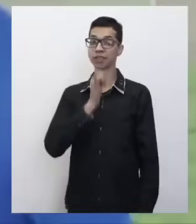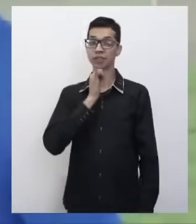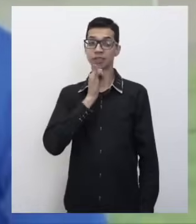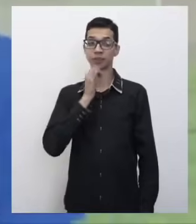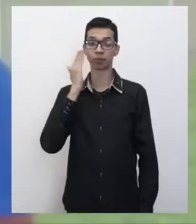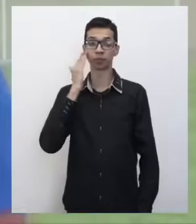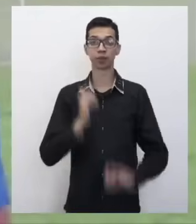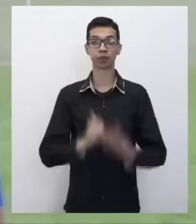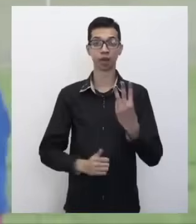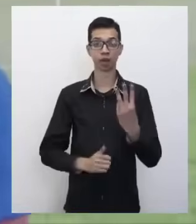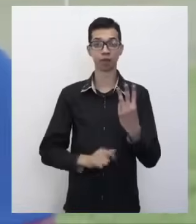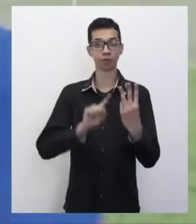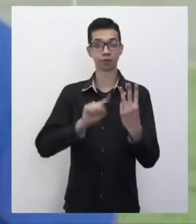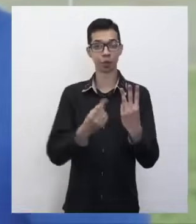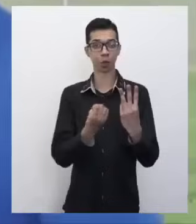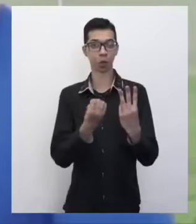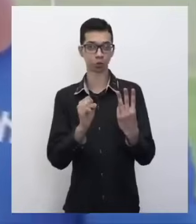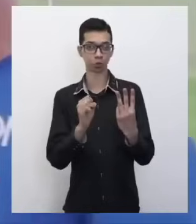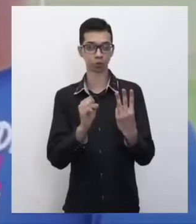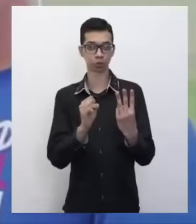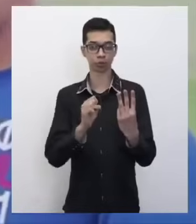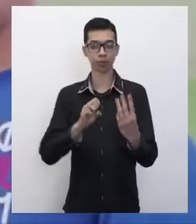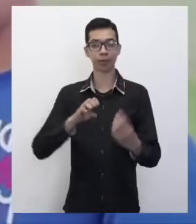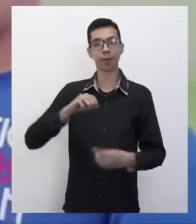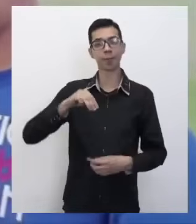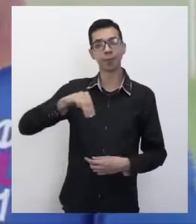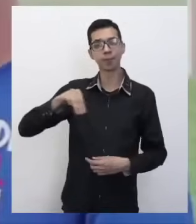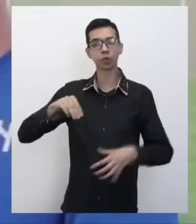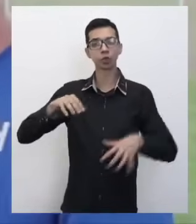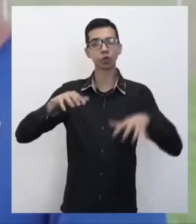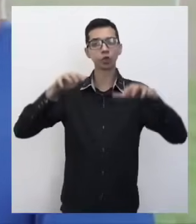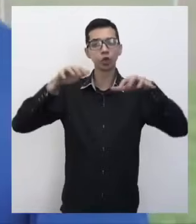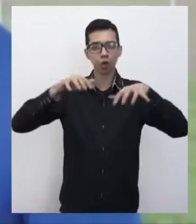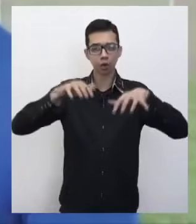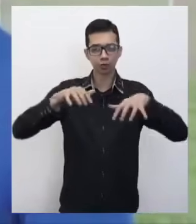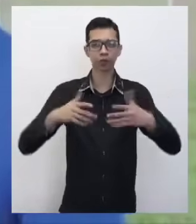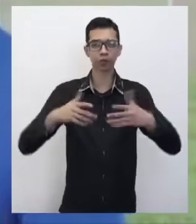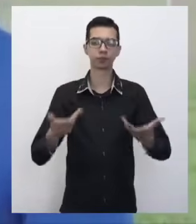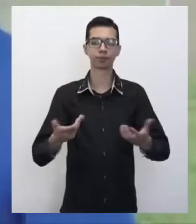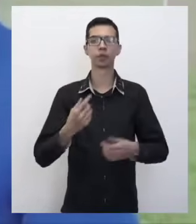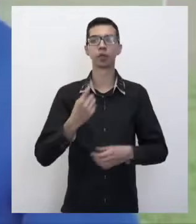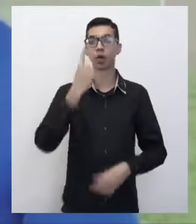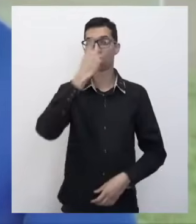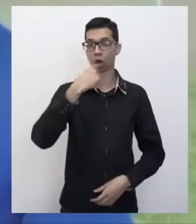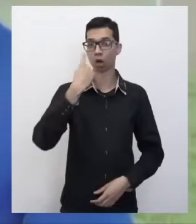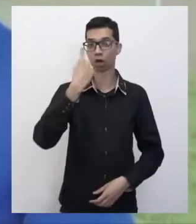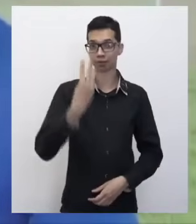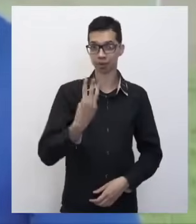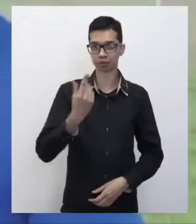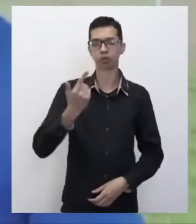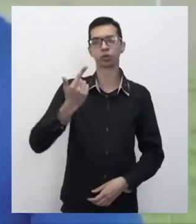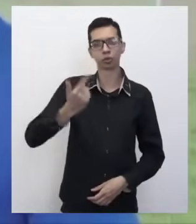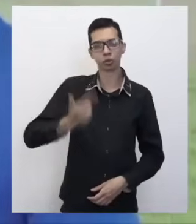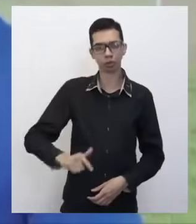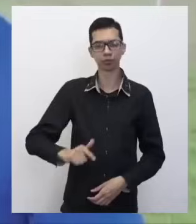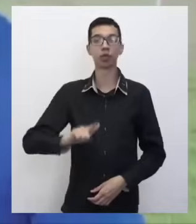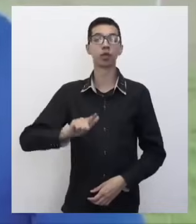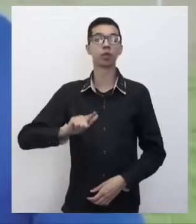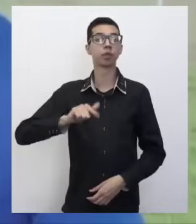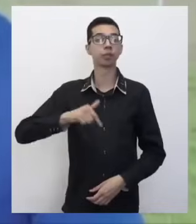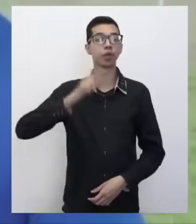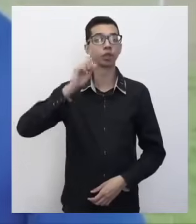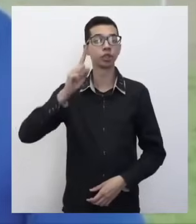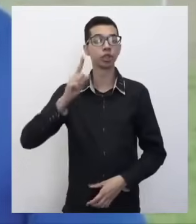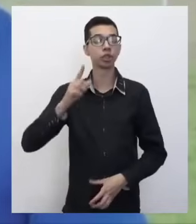3,8 de chuva. 3,8 milímetros. Aí a gente vai fazendo isso de 3 em 3 horas e depois no dia posterior a gente soma